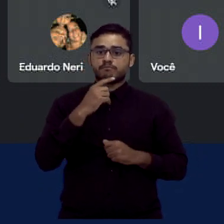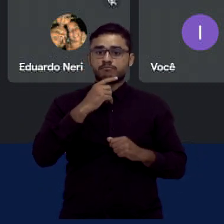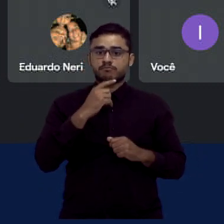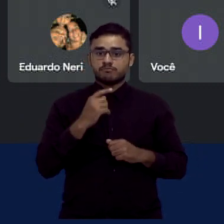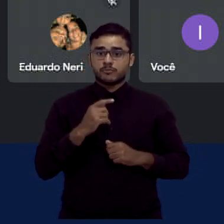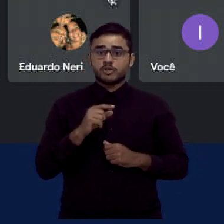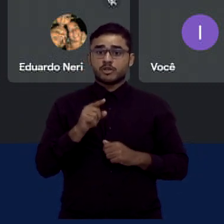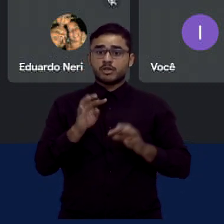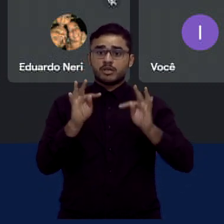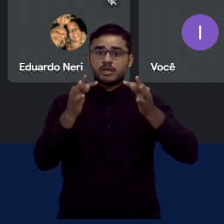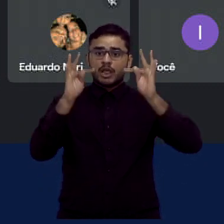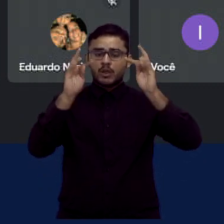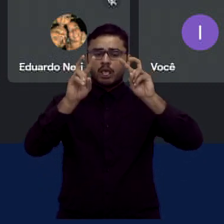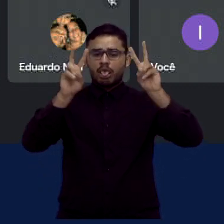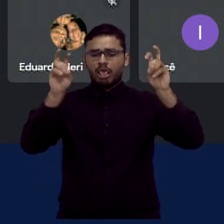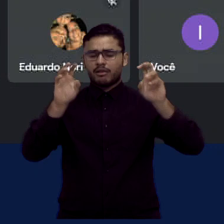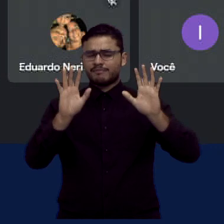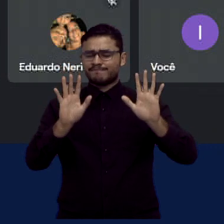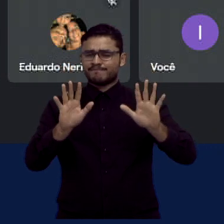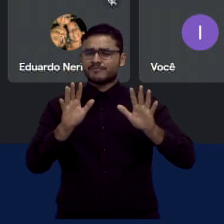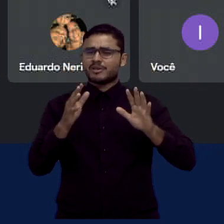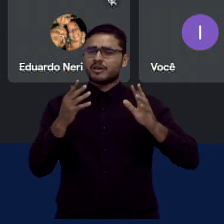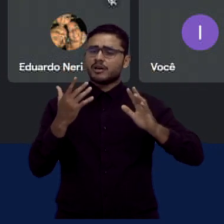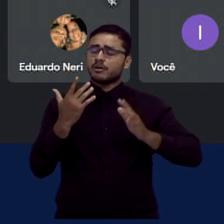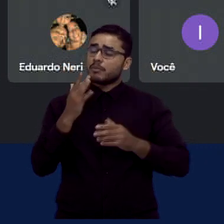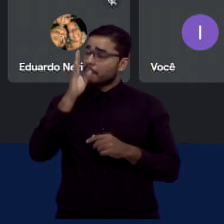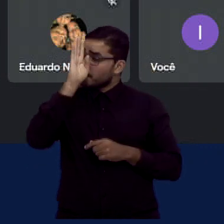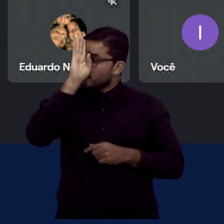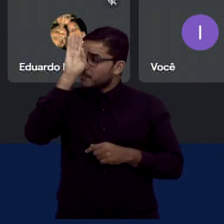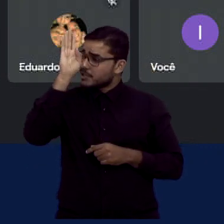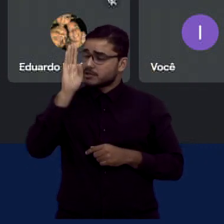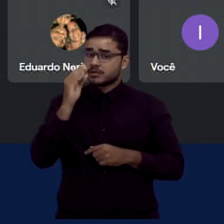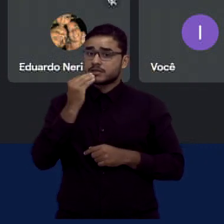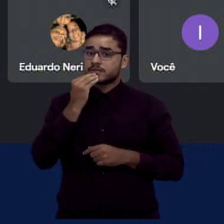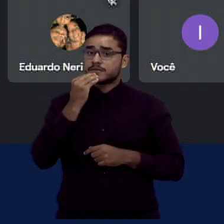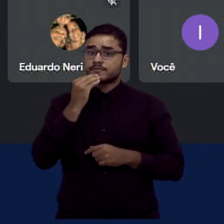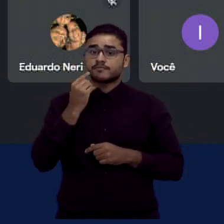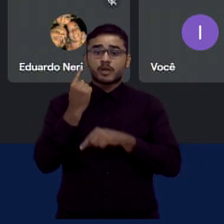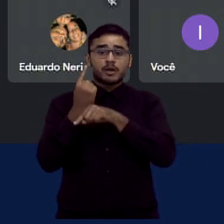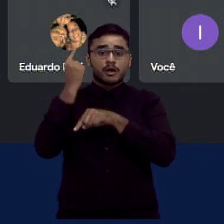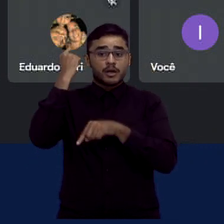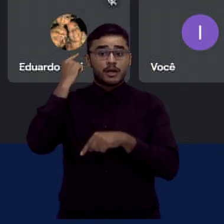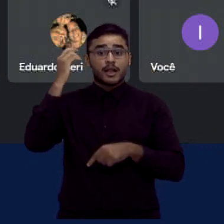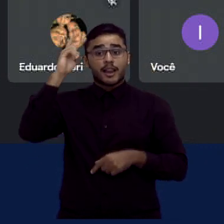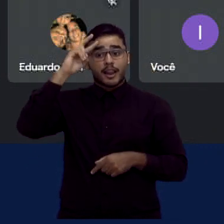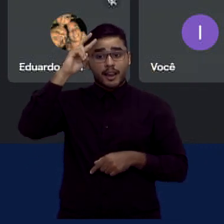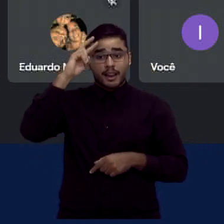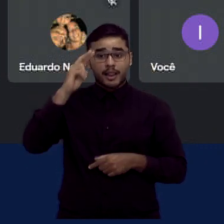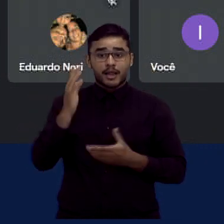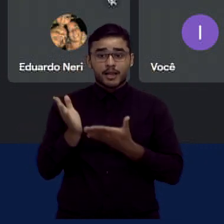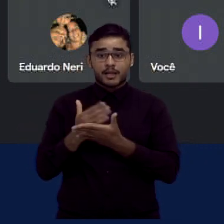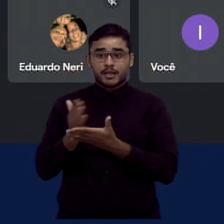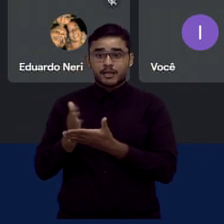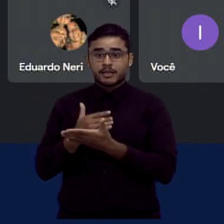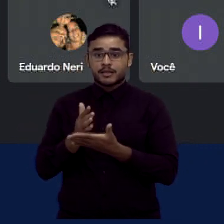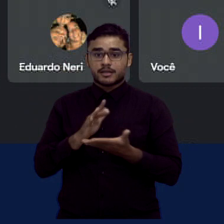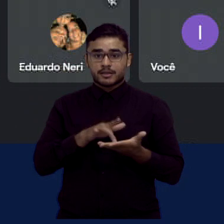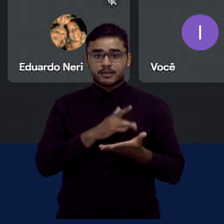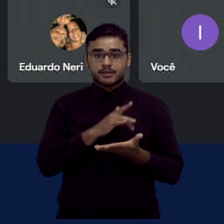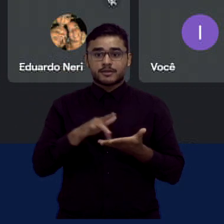principal. Há alguns anos atrás, quando o Kindle surgiu, todo mundo decretou o fim das